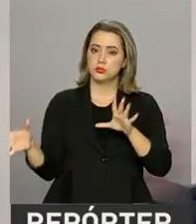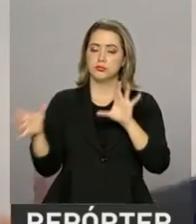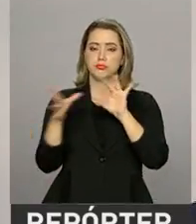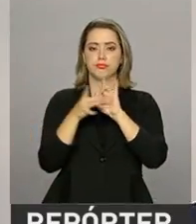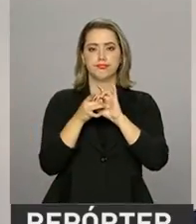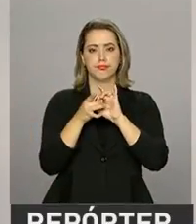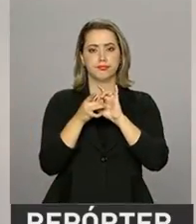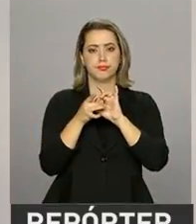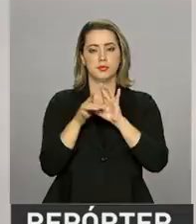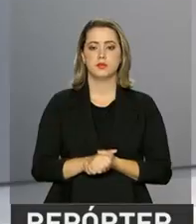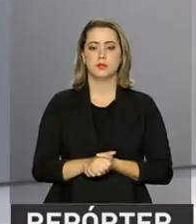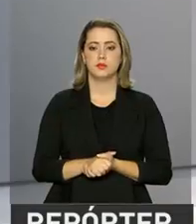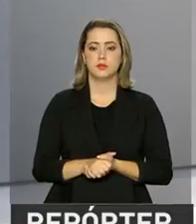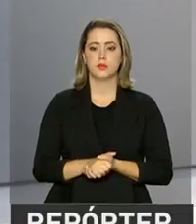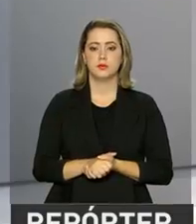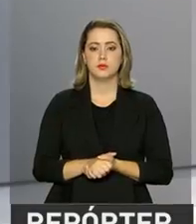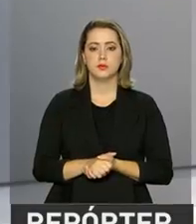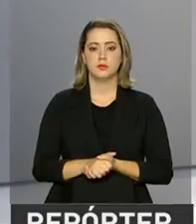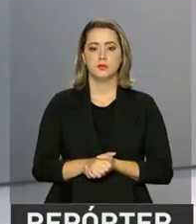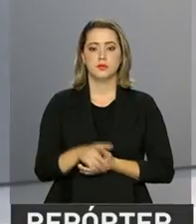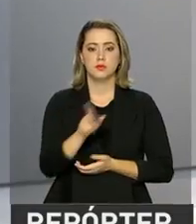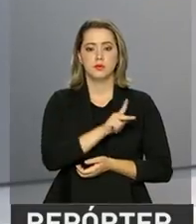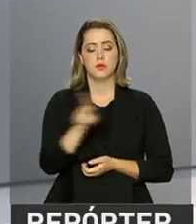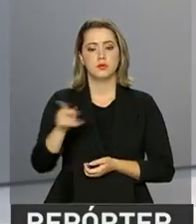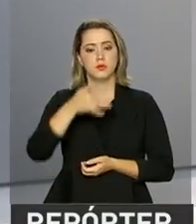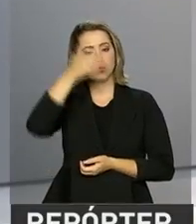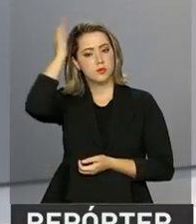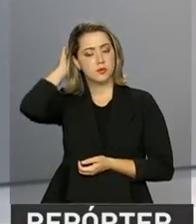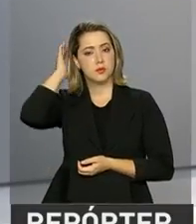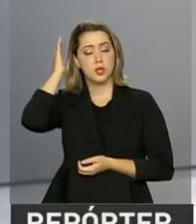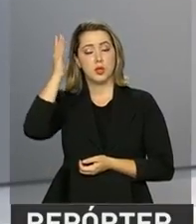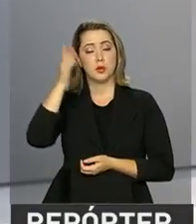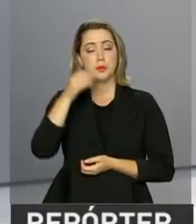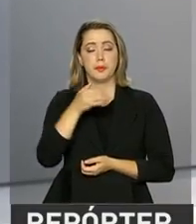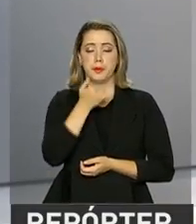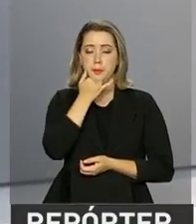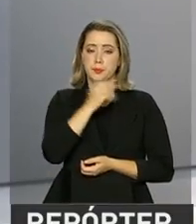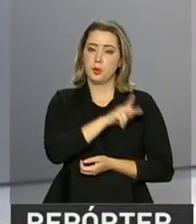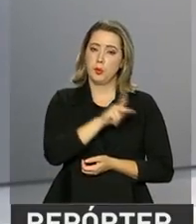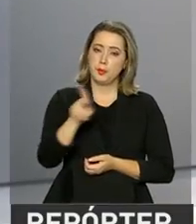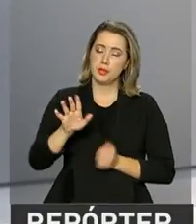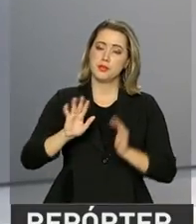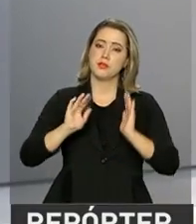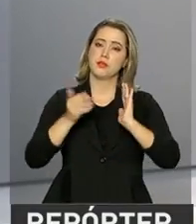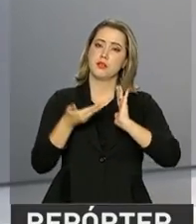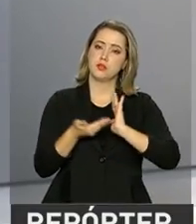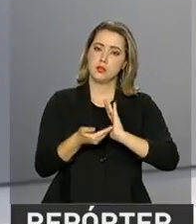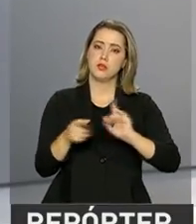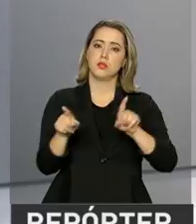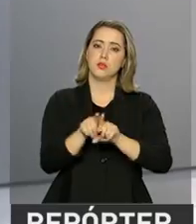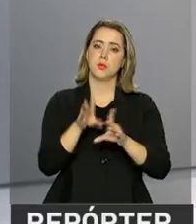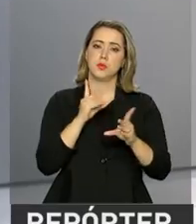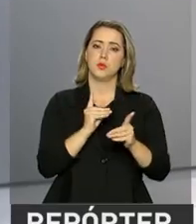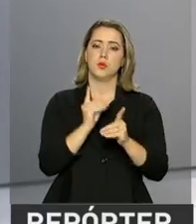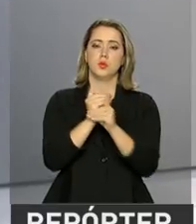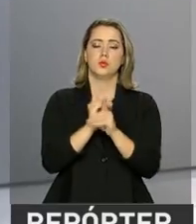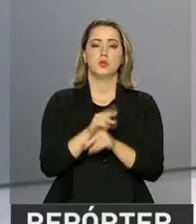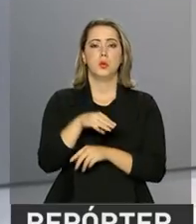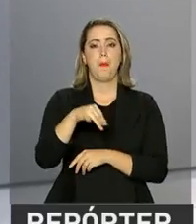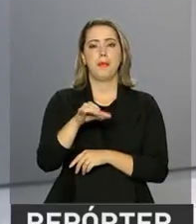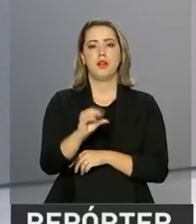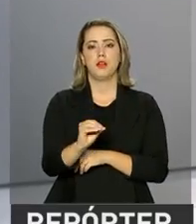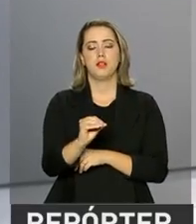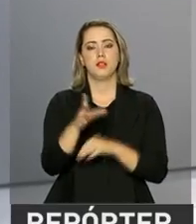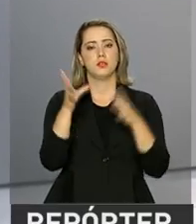avançando eo presidente da câmara dos deputados rodrigo maia também participou do encontro maia destacou as medidas